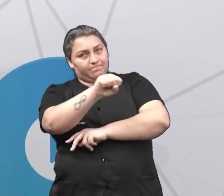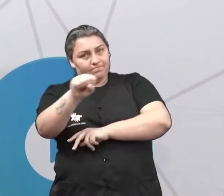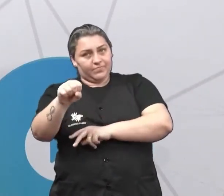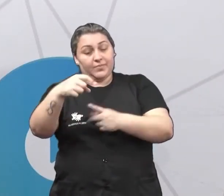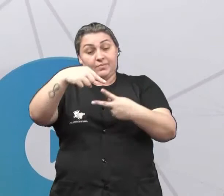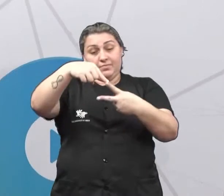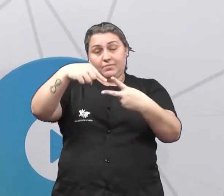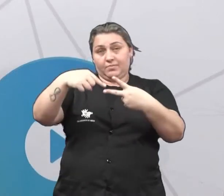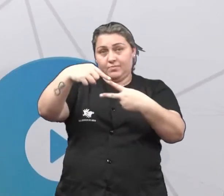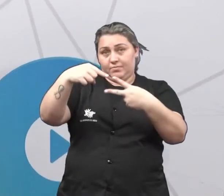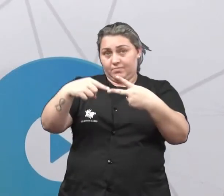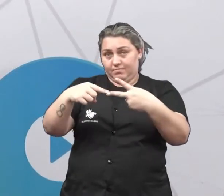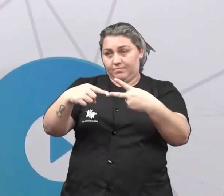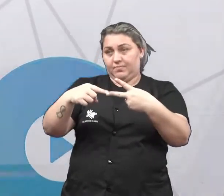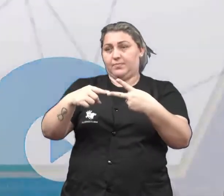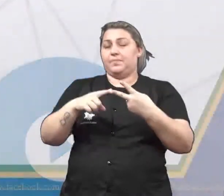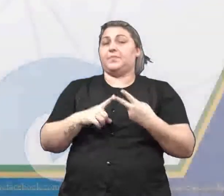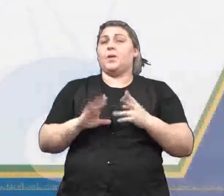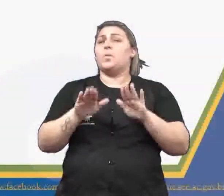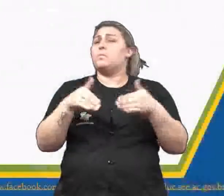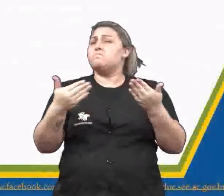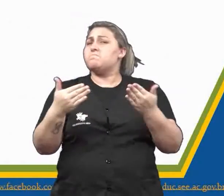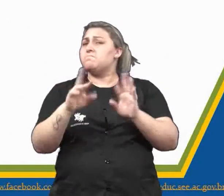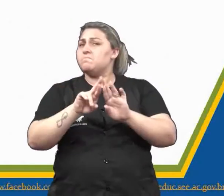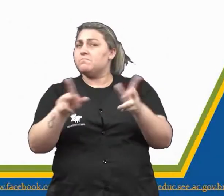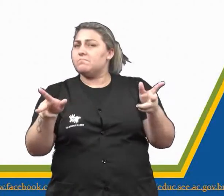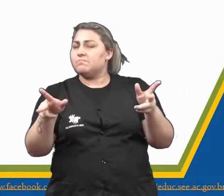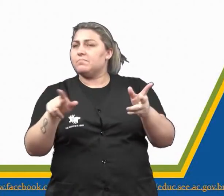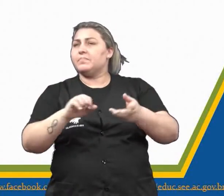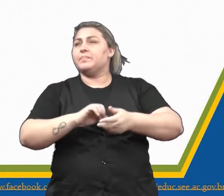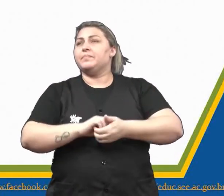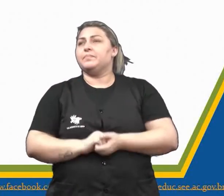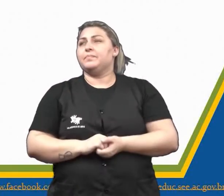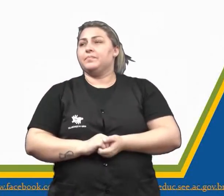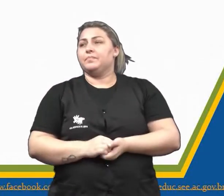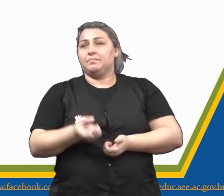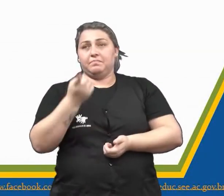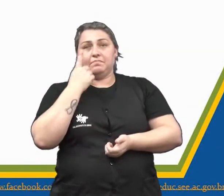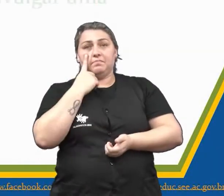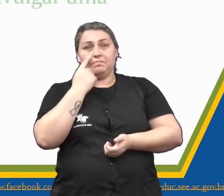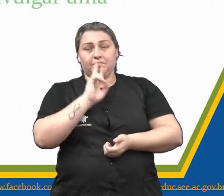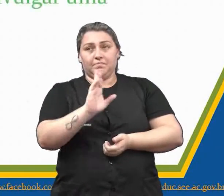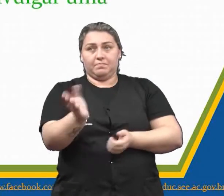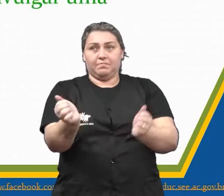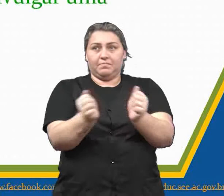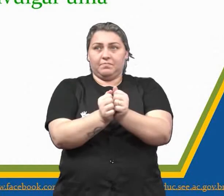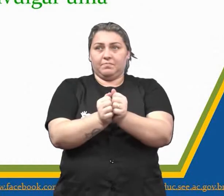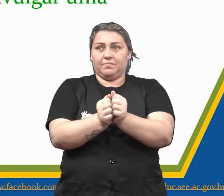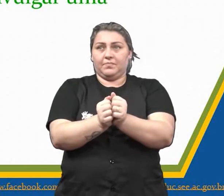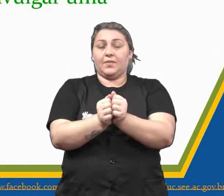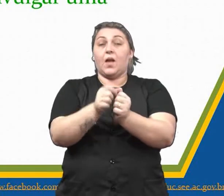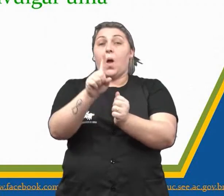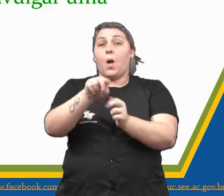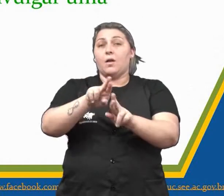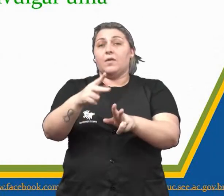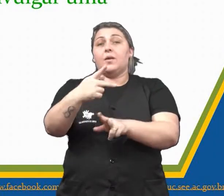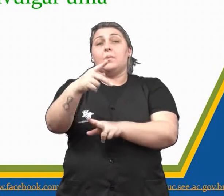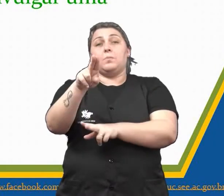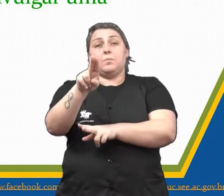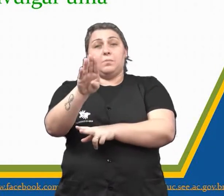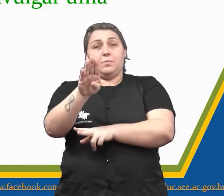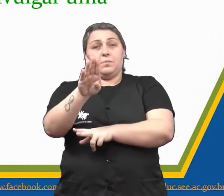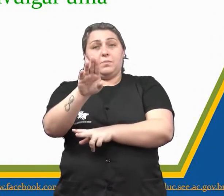entre esses dois termos, né? Quais são as diferenças? Vamos ver a resposta juntos? Então a diferença é